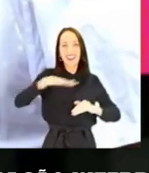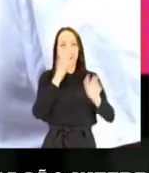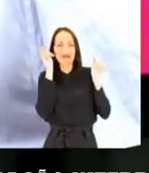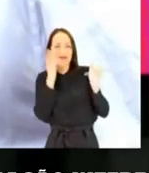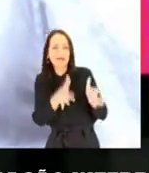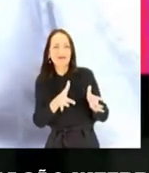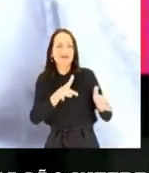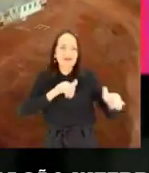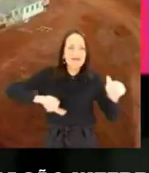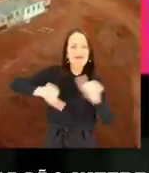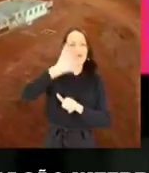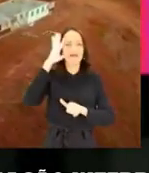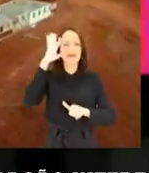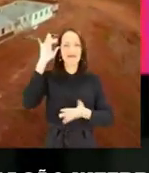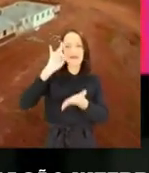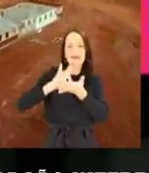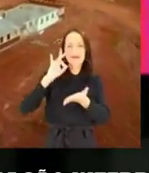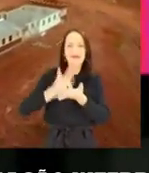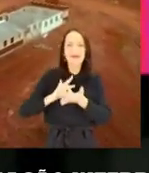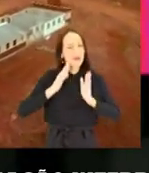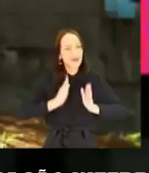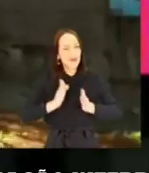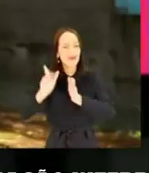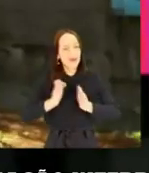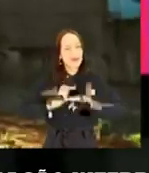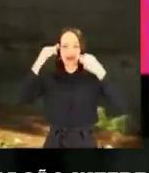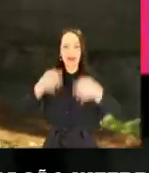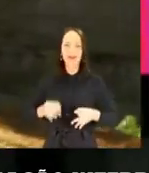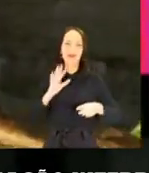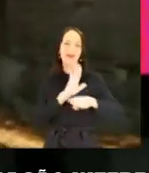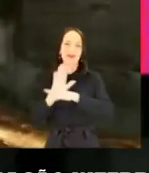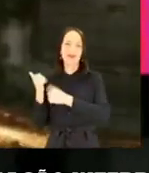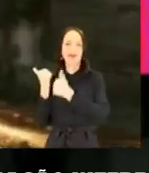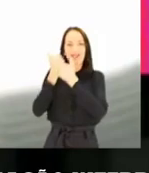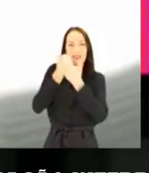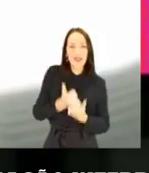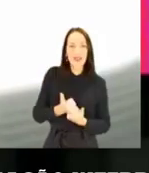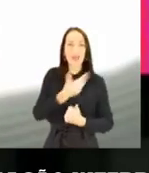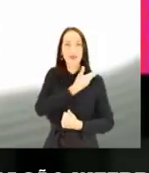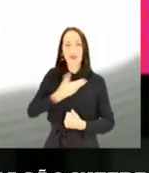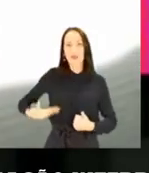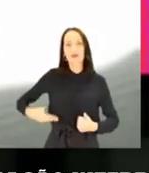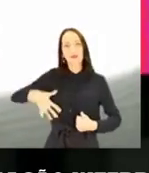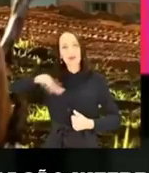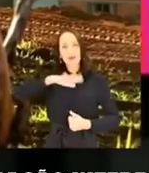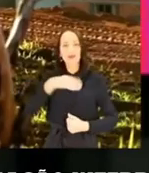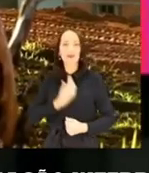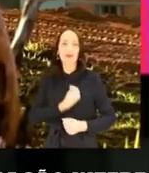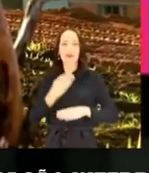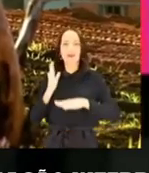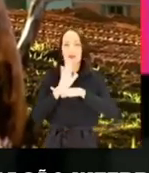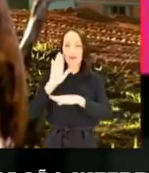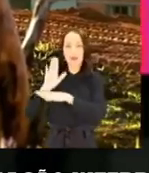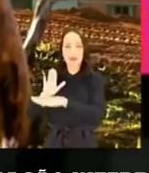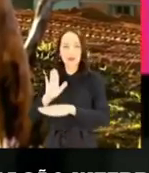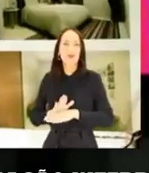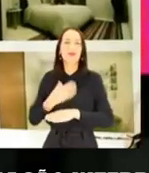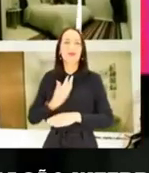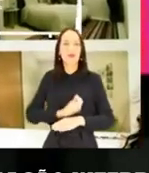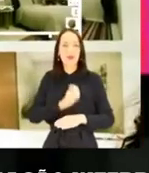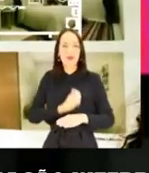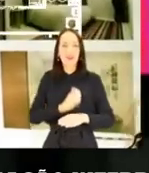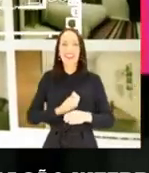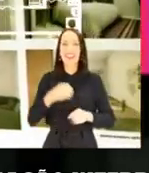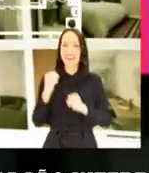O que era sonho virou realidade. Um processo conduzido da maneira correta com o apoio do poder público para a conquista da casa própria.